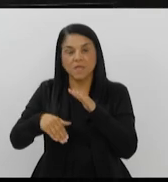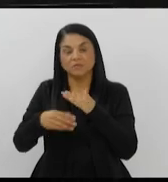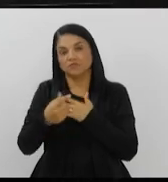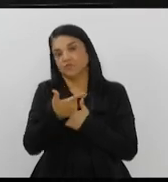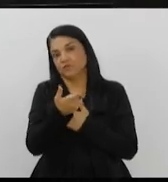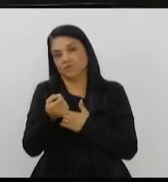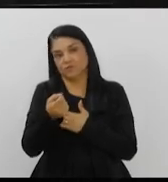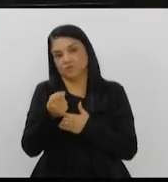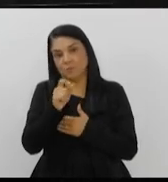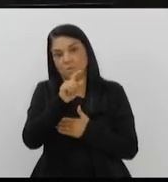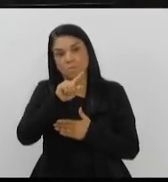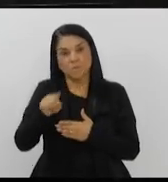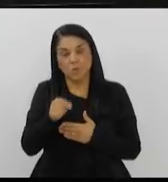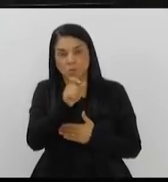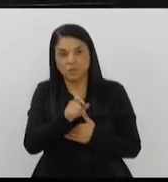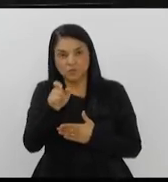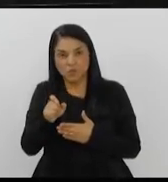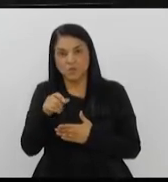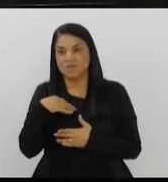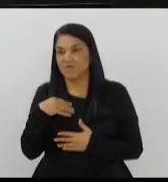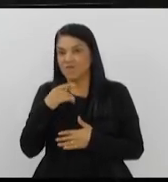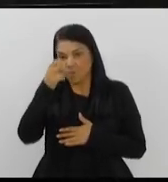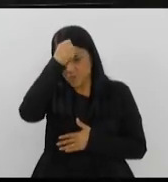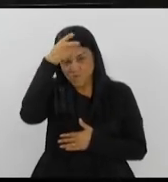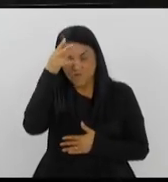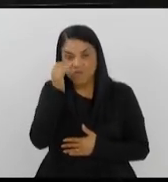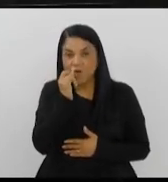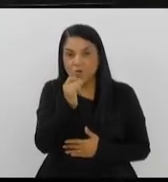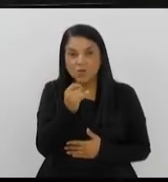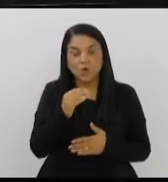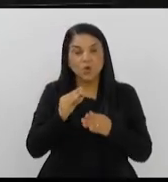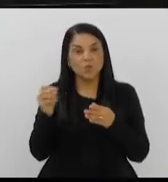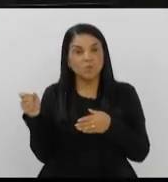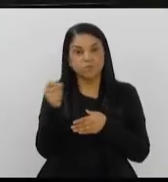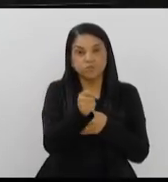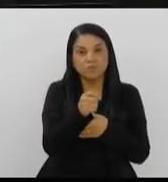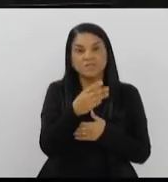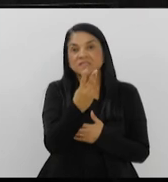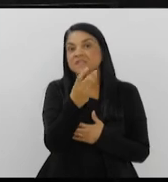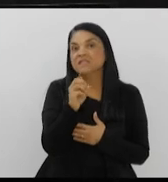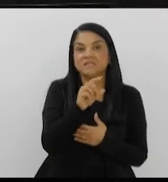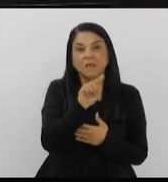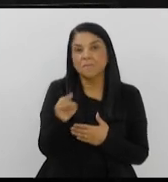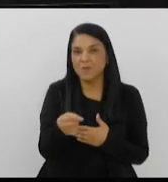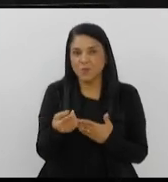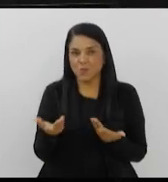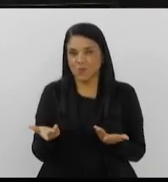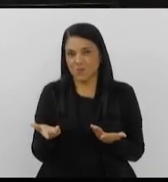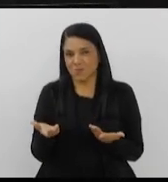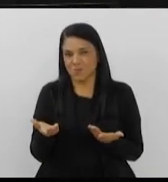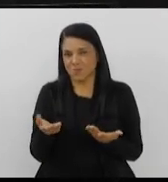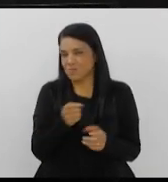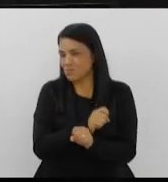30. Oh, entendeu? Então, o que que acontece? Eu quero só...